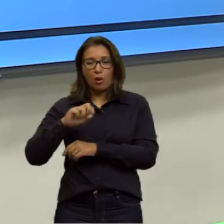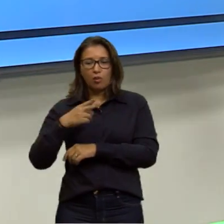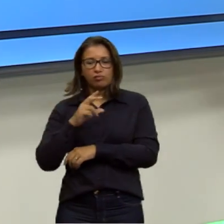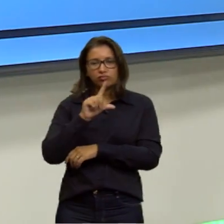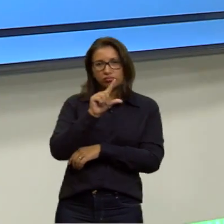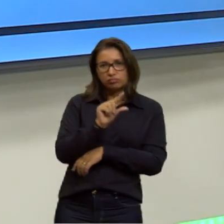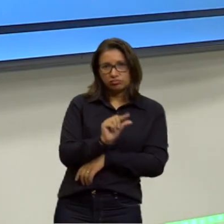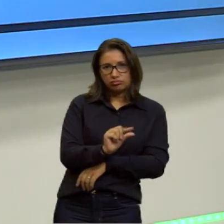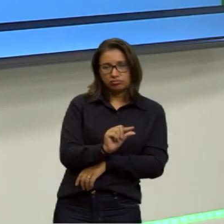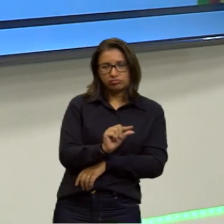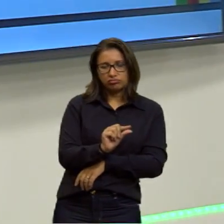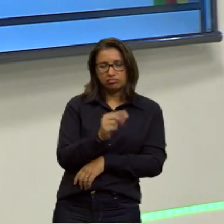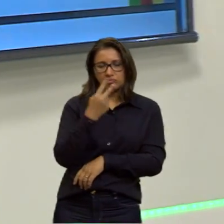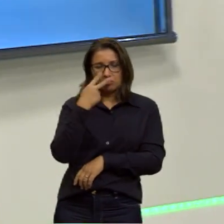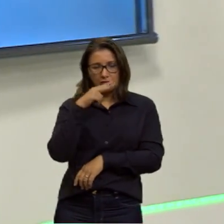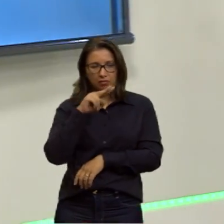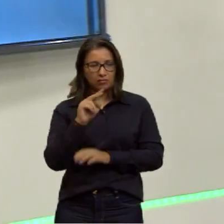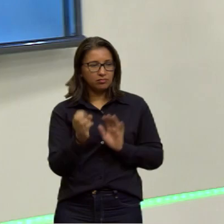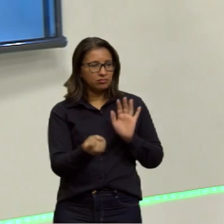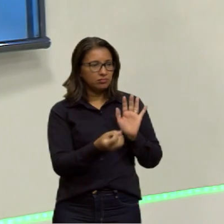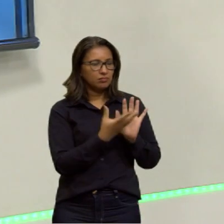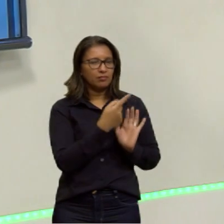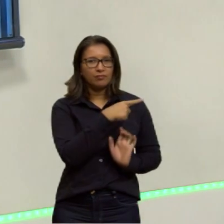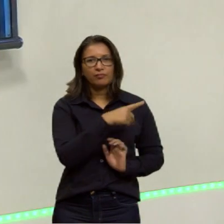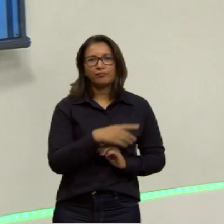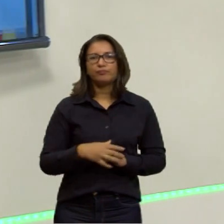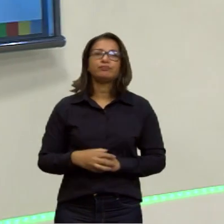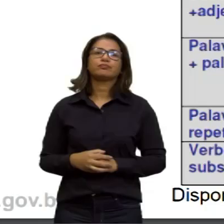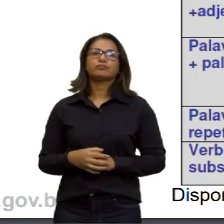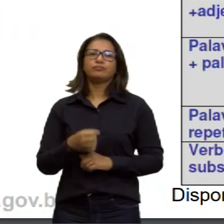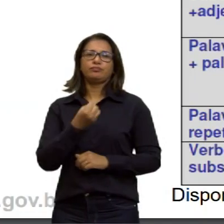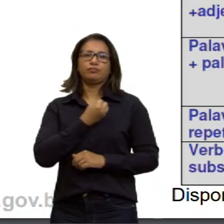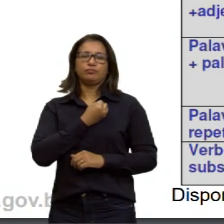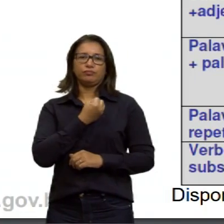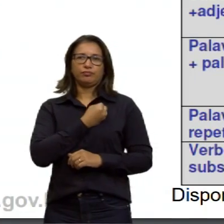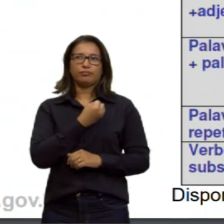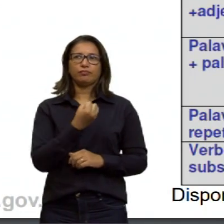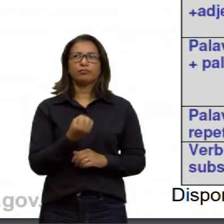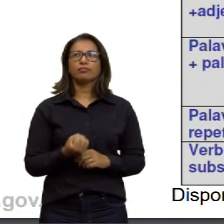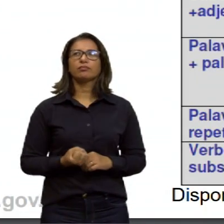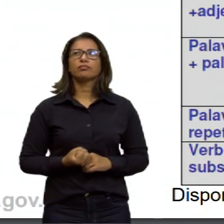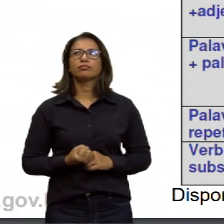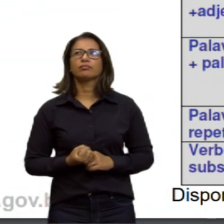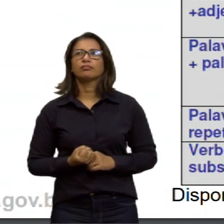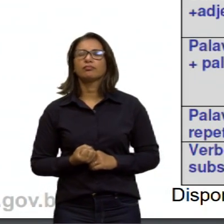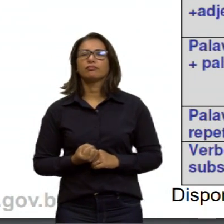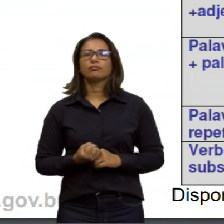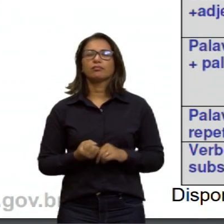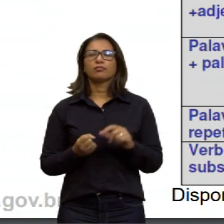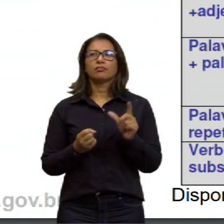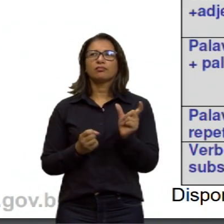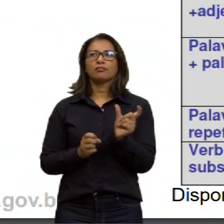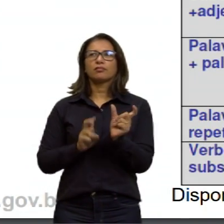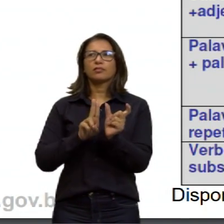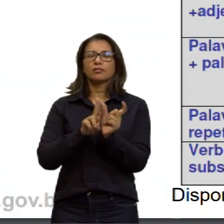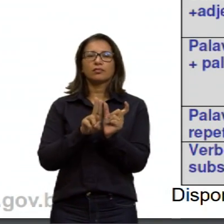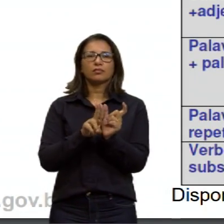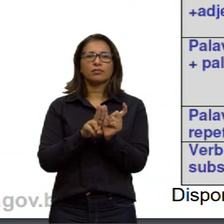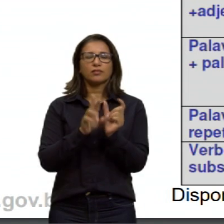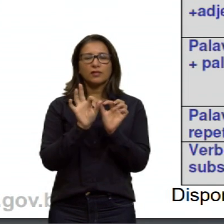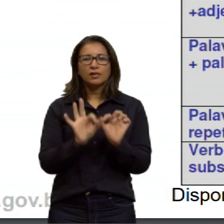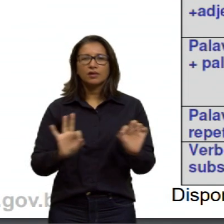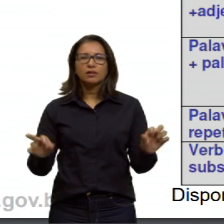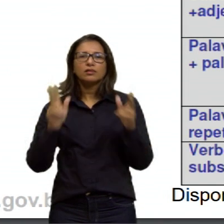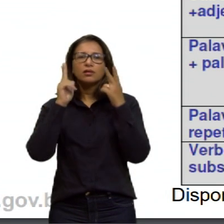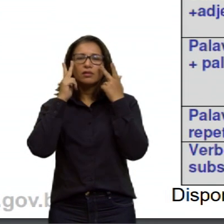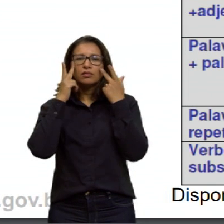diminutivo ou olhar no próximo slide que a gente tem algumas coisas sobre números substantivo simples vocês estão acostumados